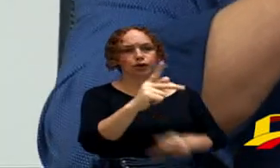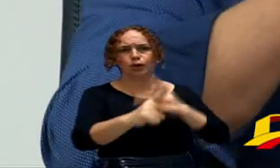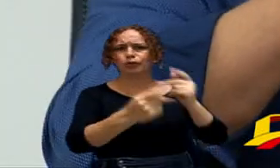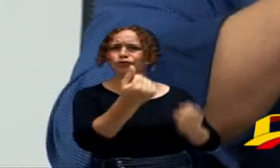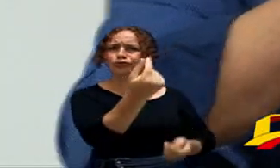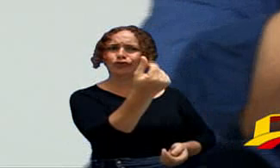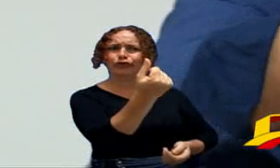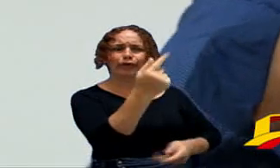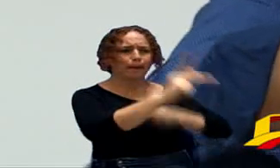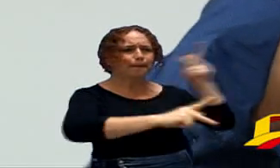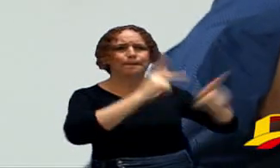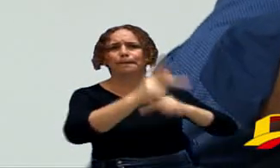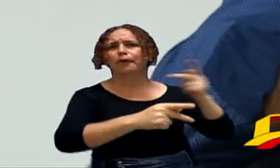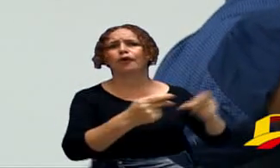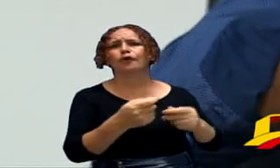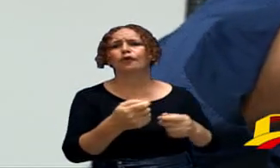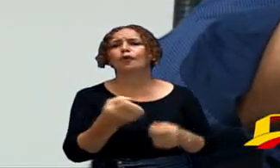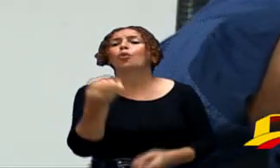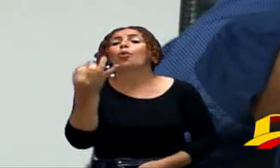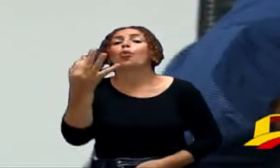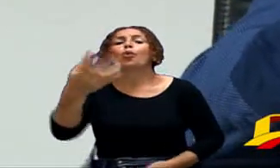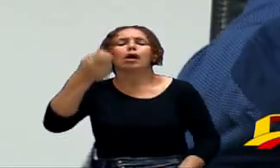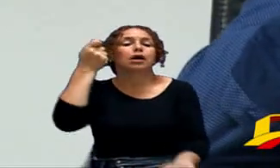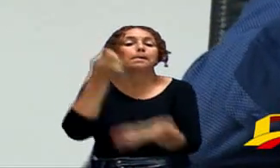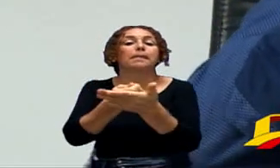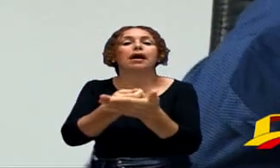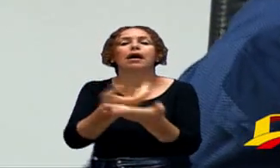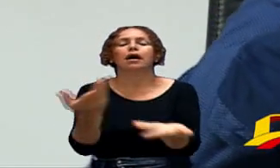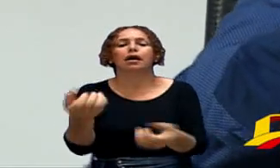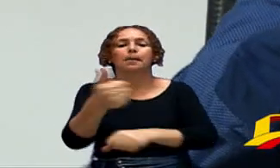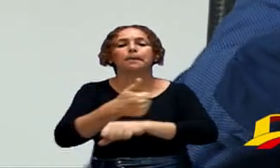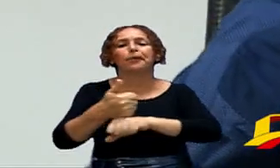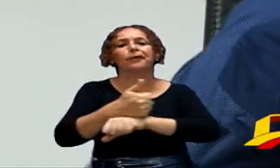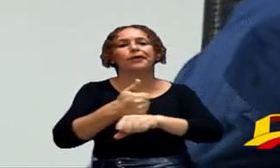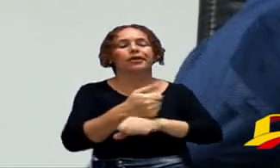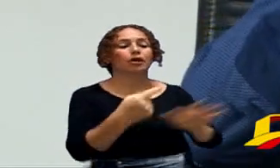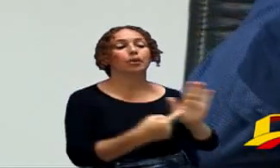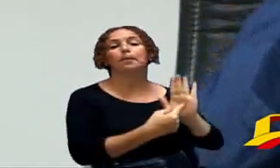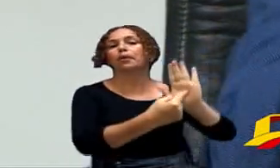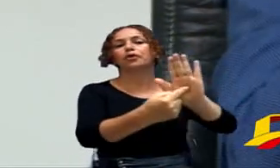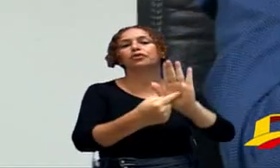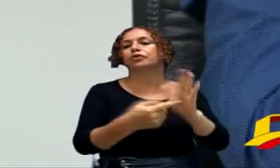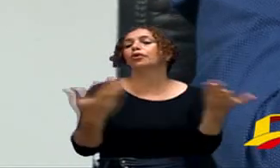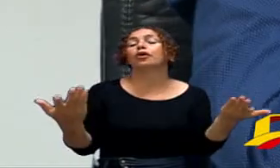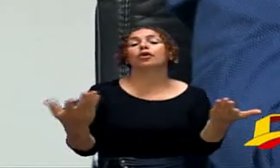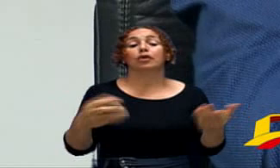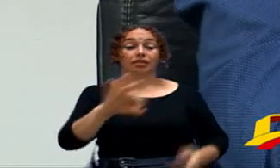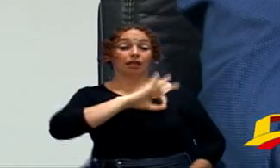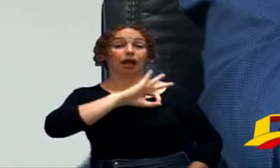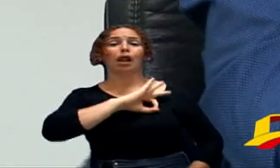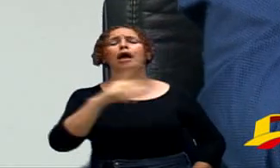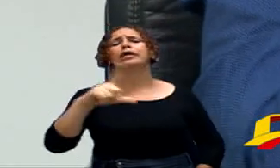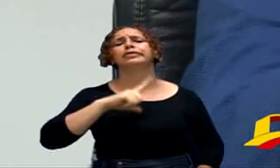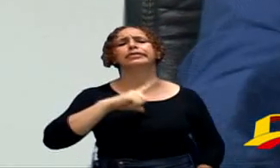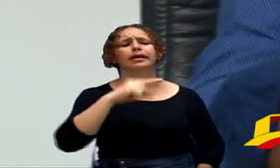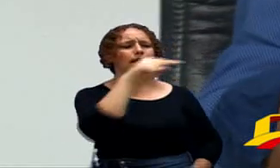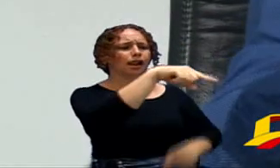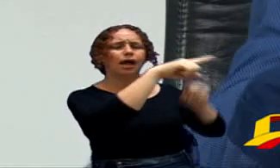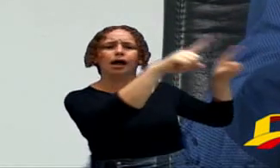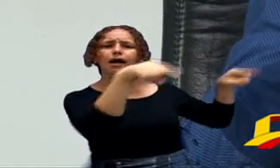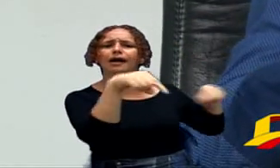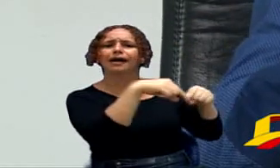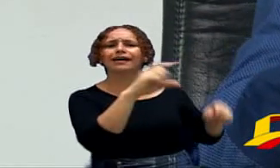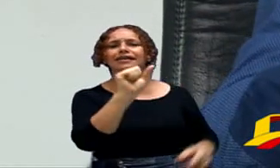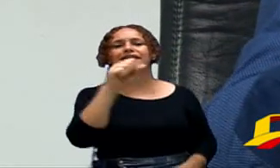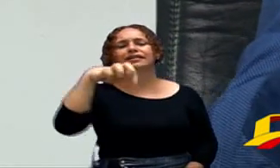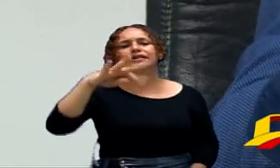monte de profissional que apareceu aí, que ganha salário do santuário? Ou não? Ou estou enganado? Joia.